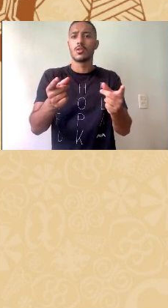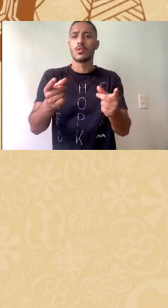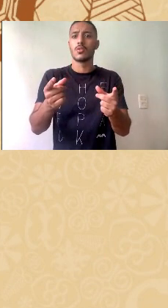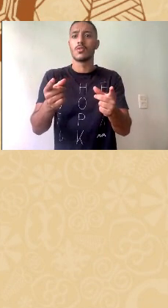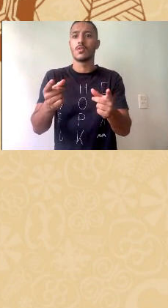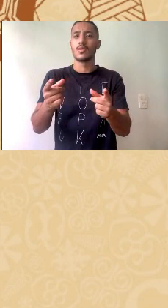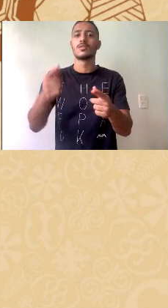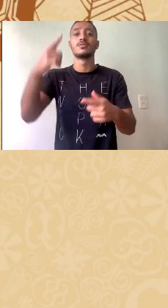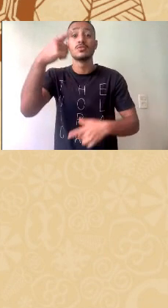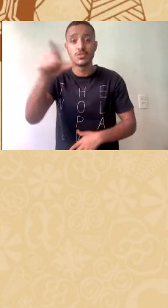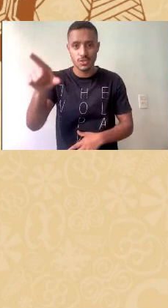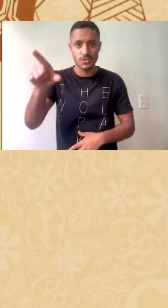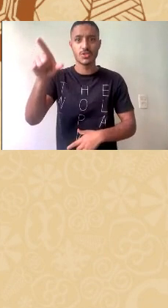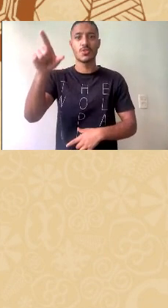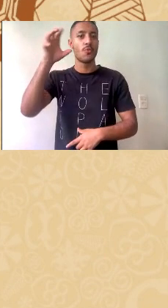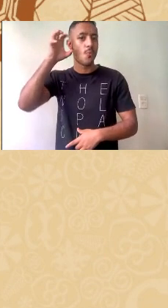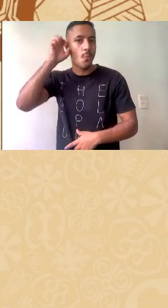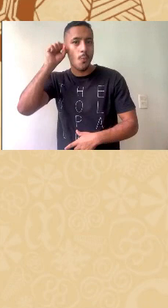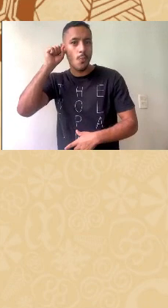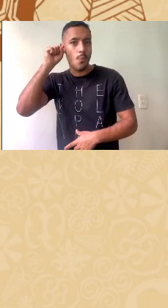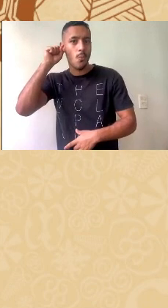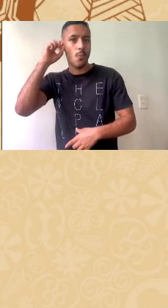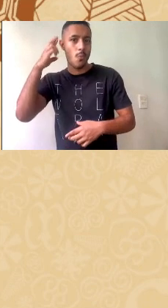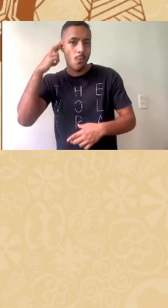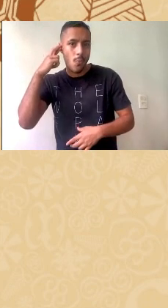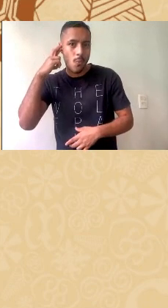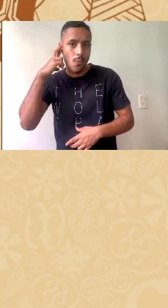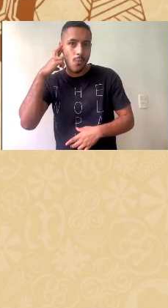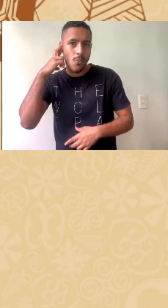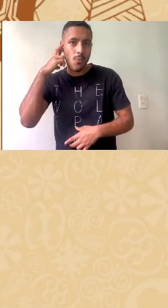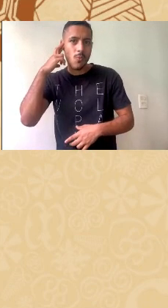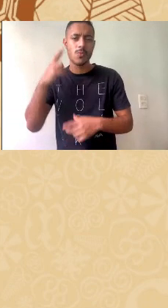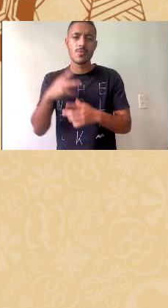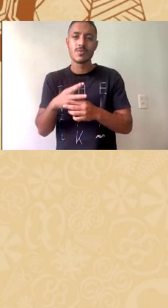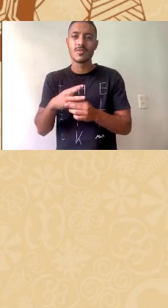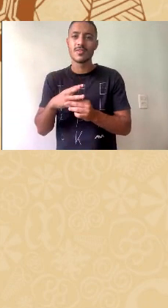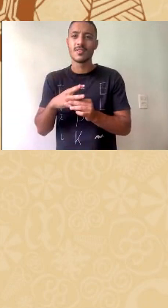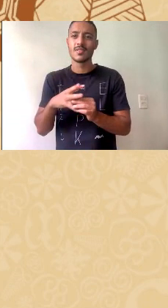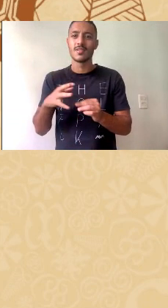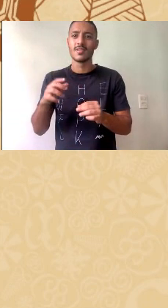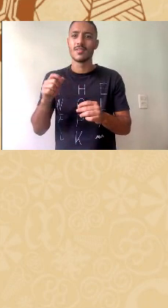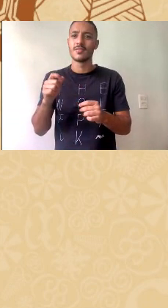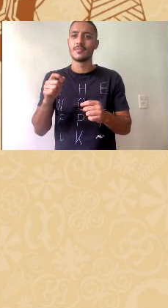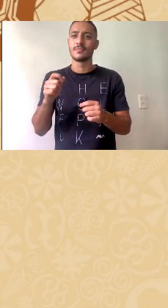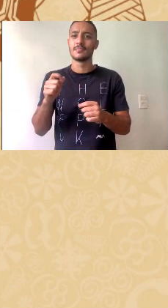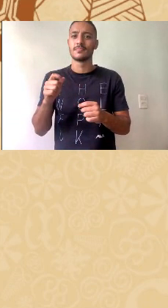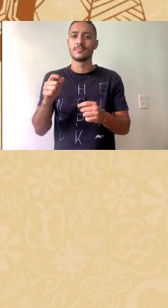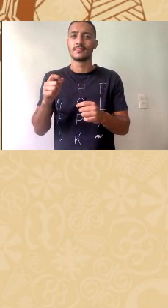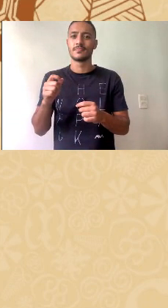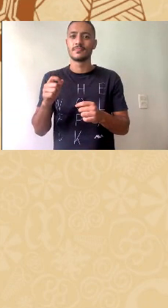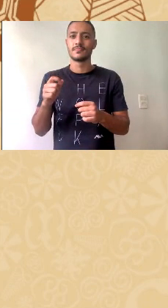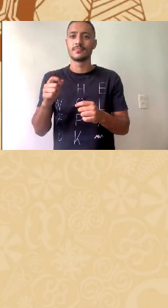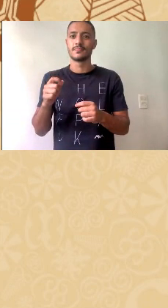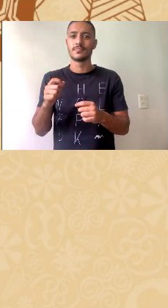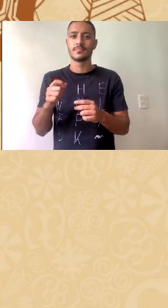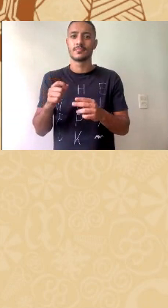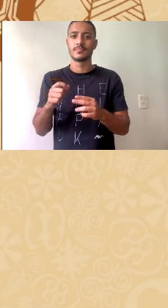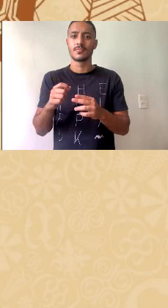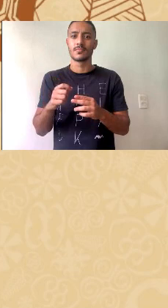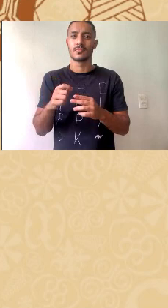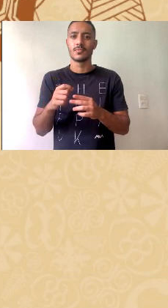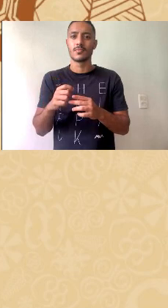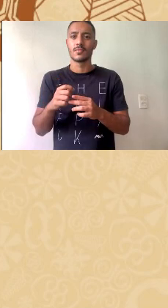Cláudia, de novo. Tem alguma coisa engraçada que agora eu não encostei. Bem. Você falou